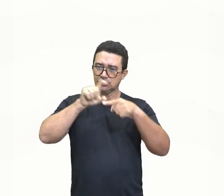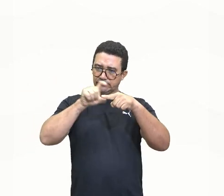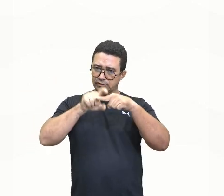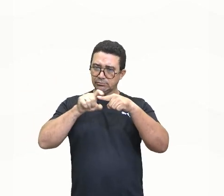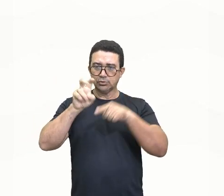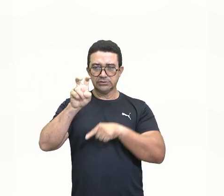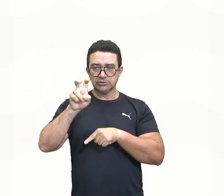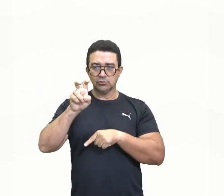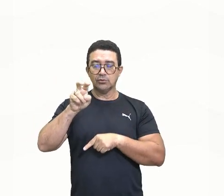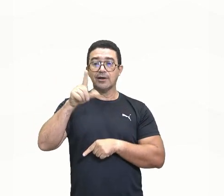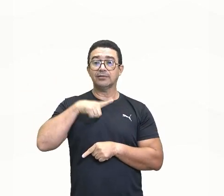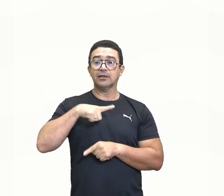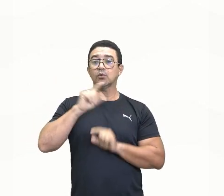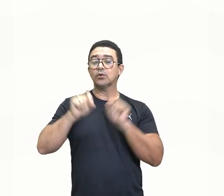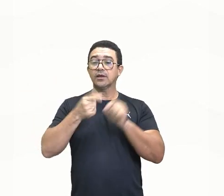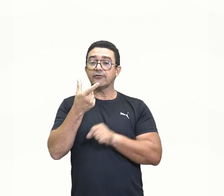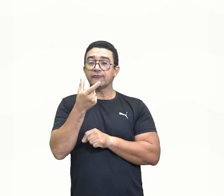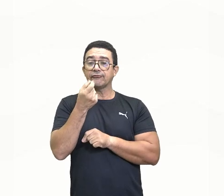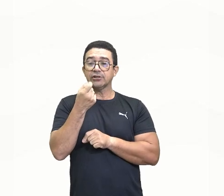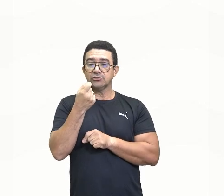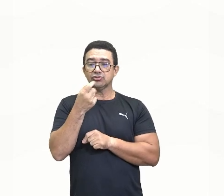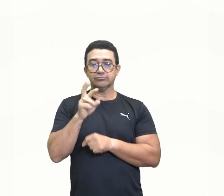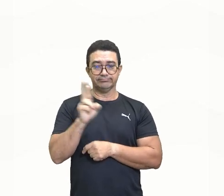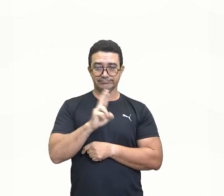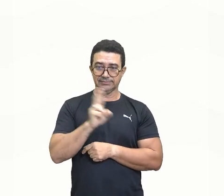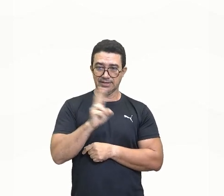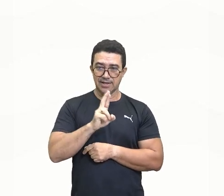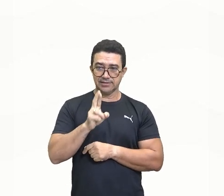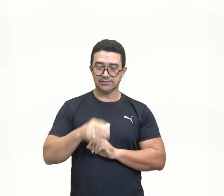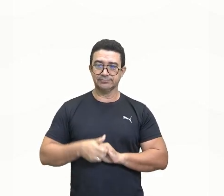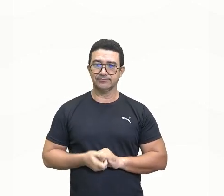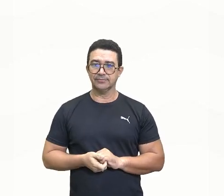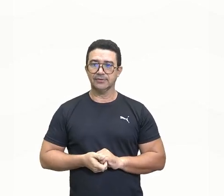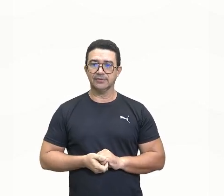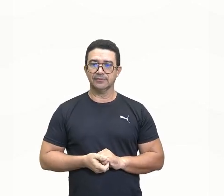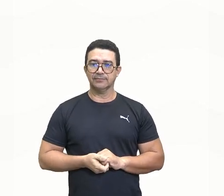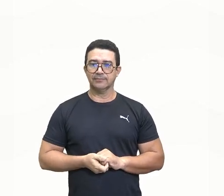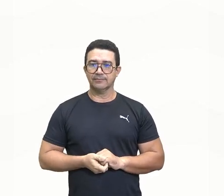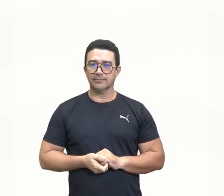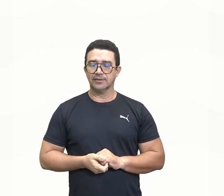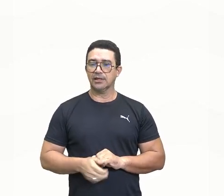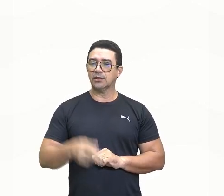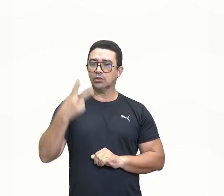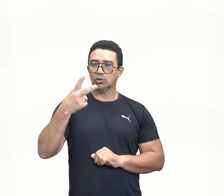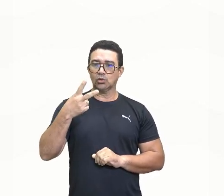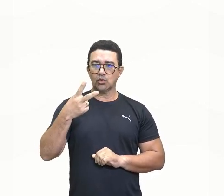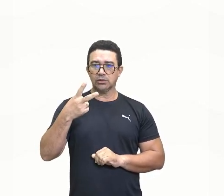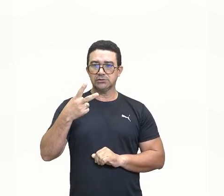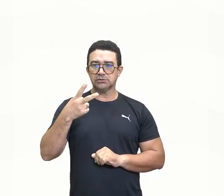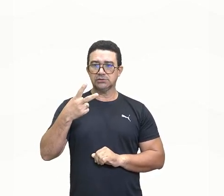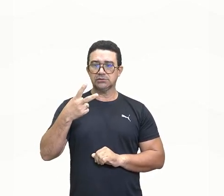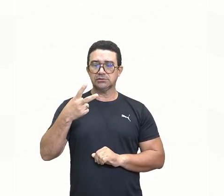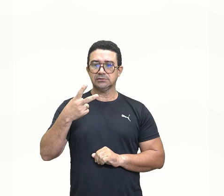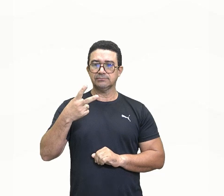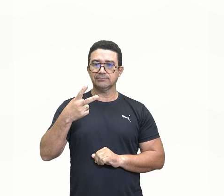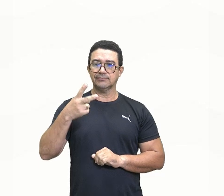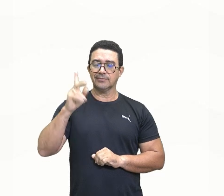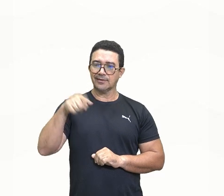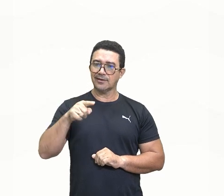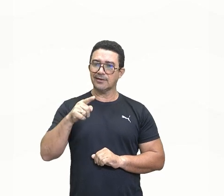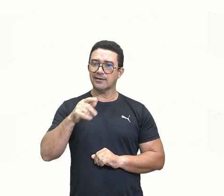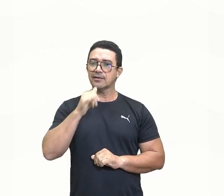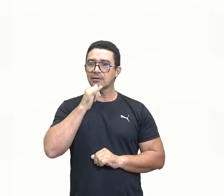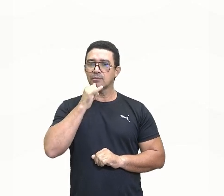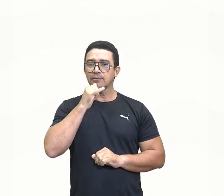então, aí o valor de R$20, que isso corresponde a 2, desculpem aqui, isso